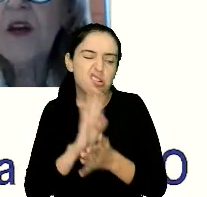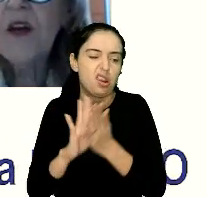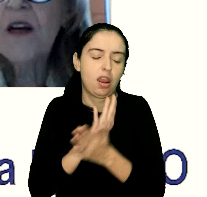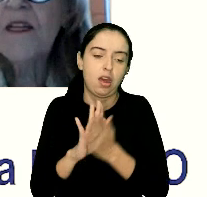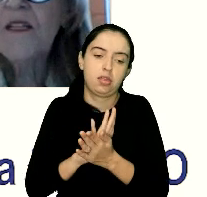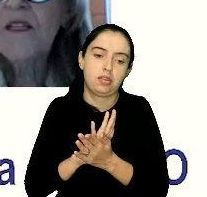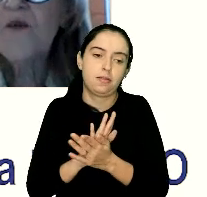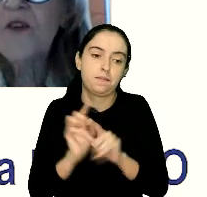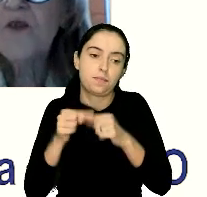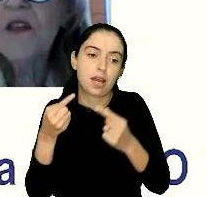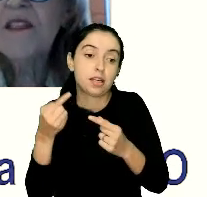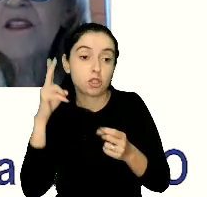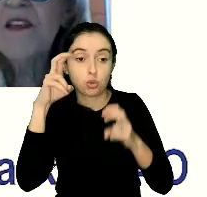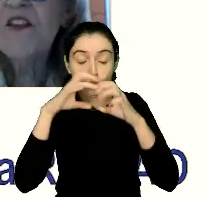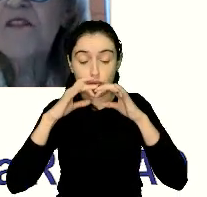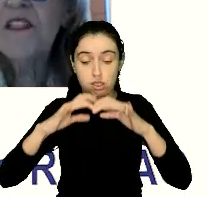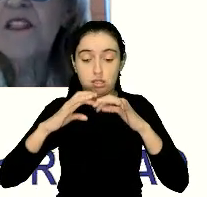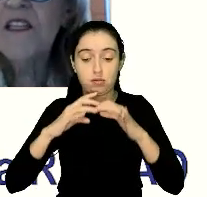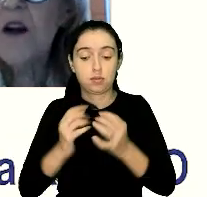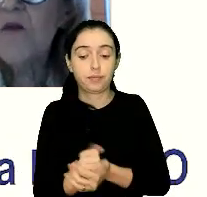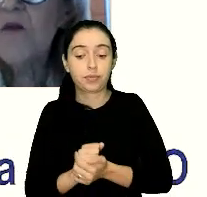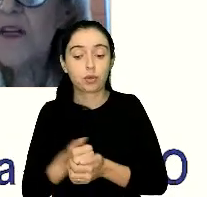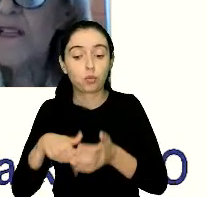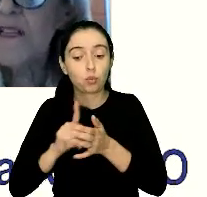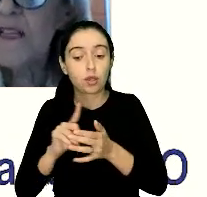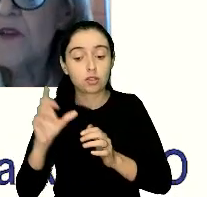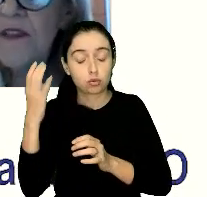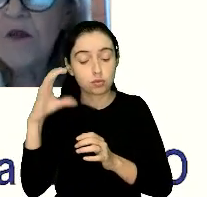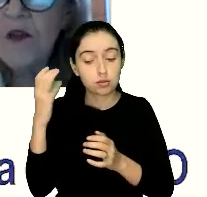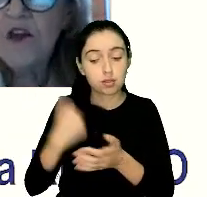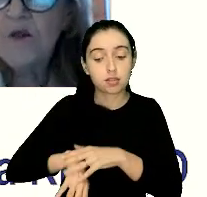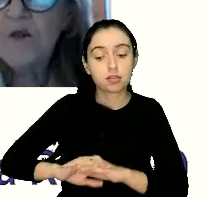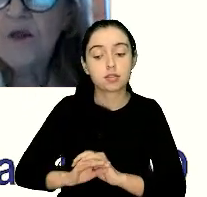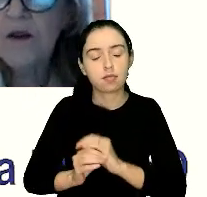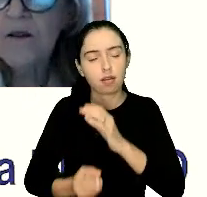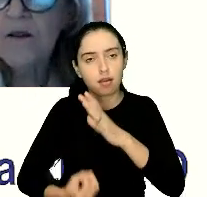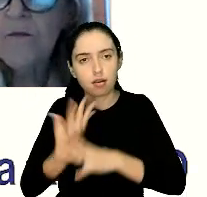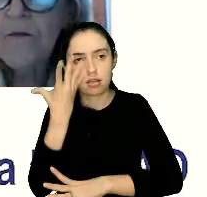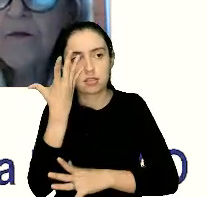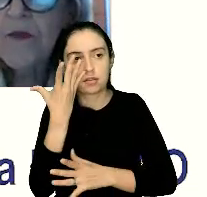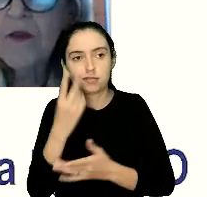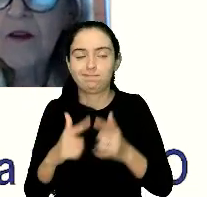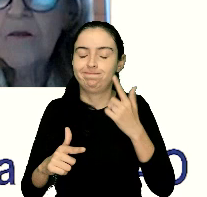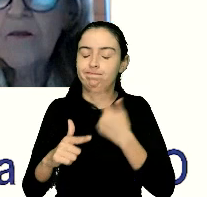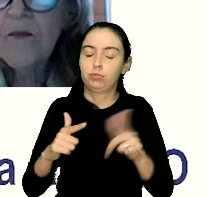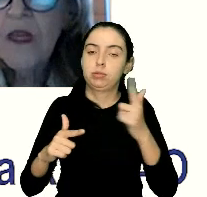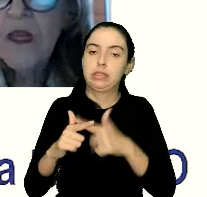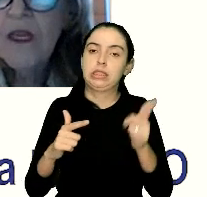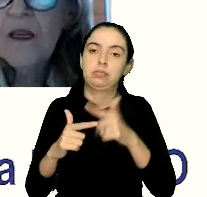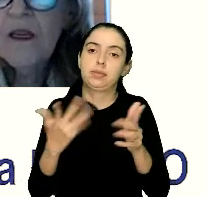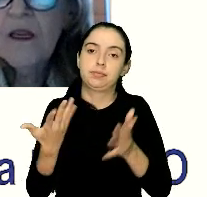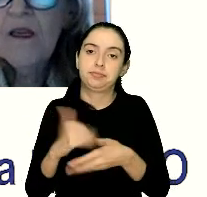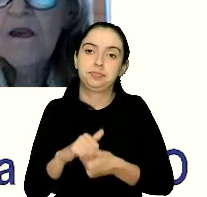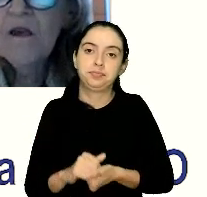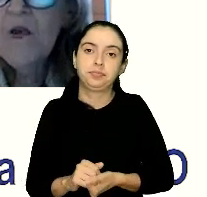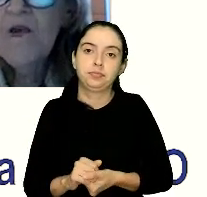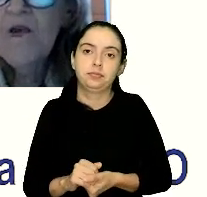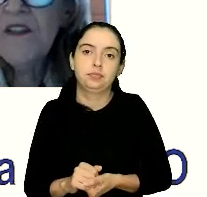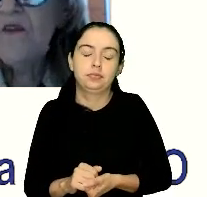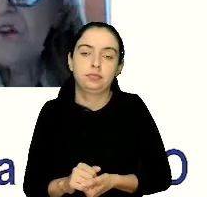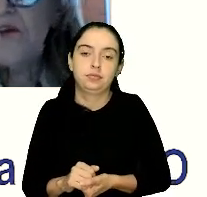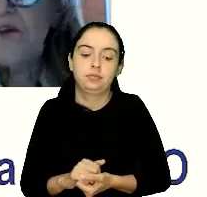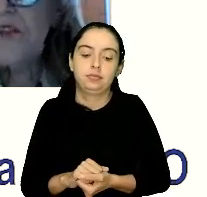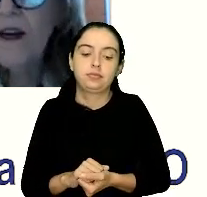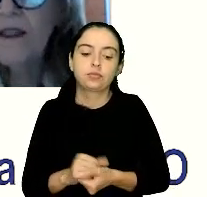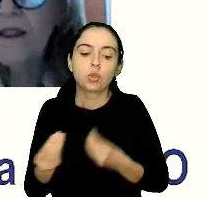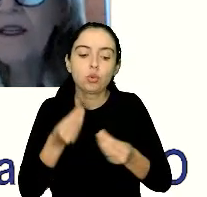questão do racionalismo e o anticientificismo acabam crescendo, e esse é um grande problema, né? Como